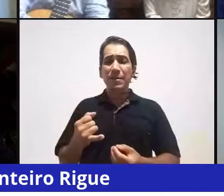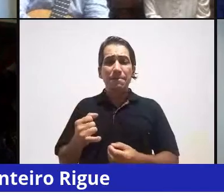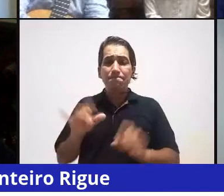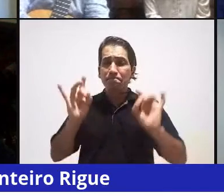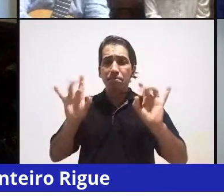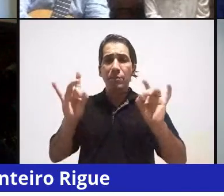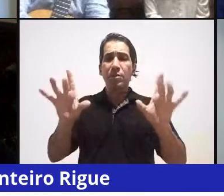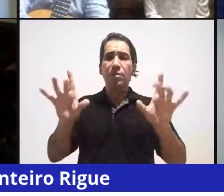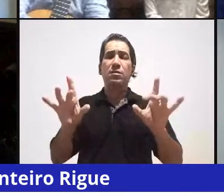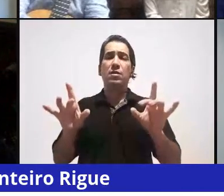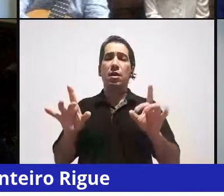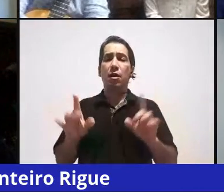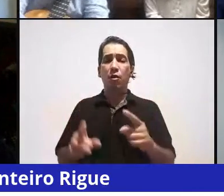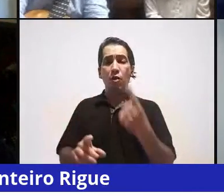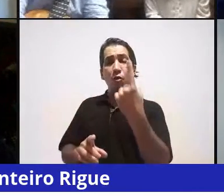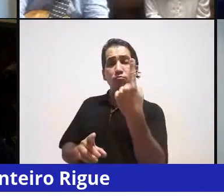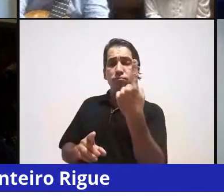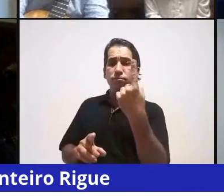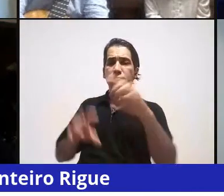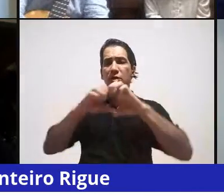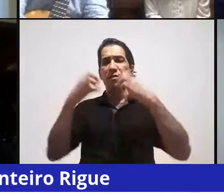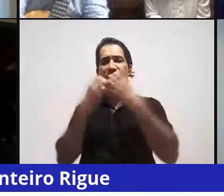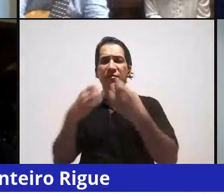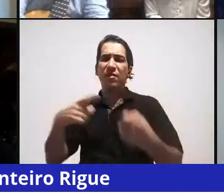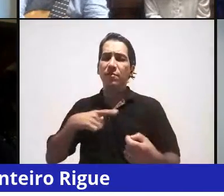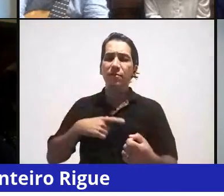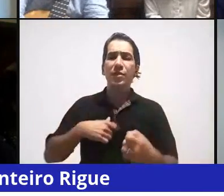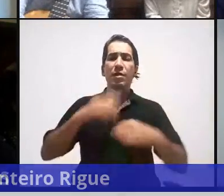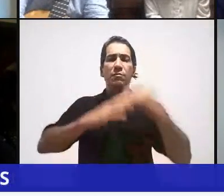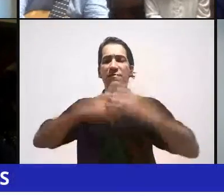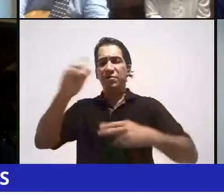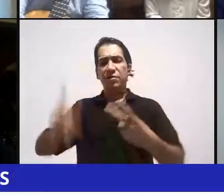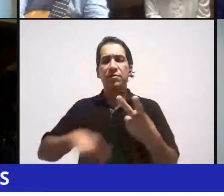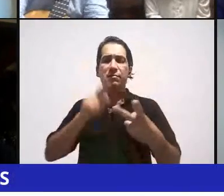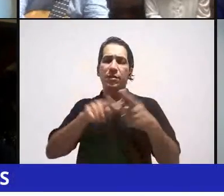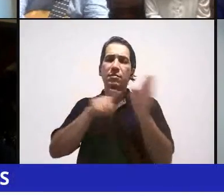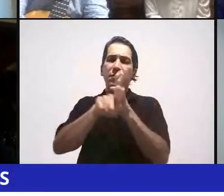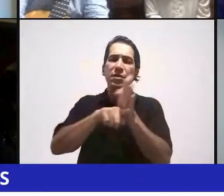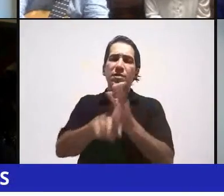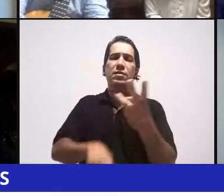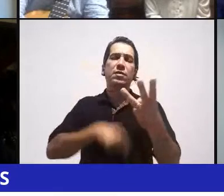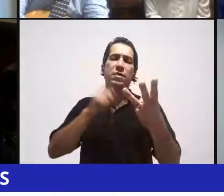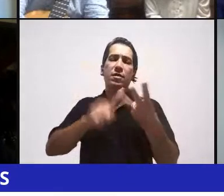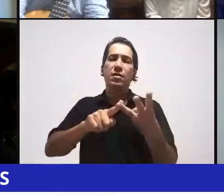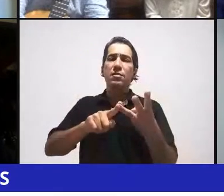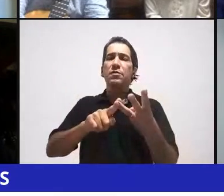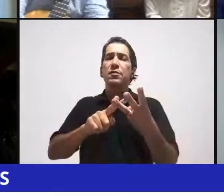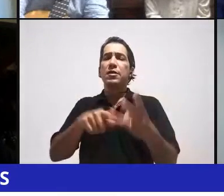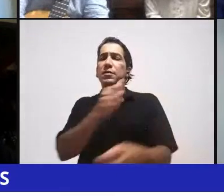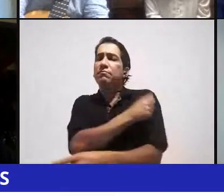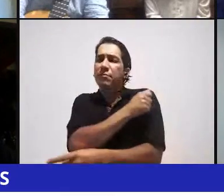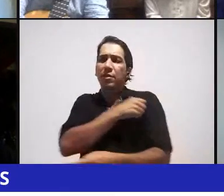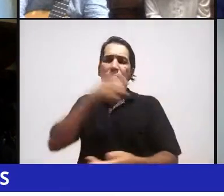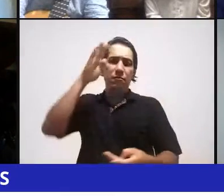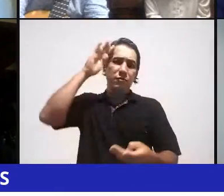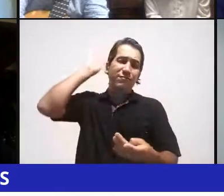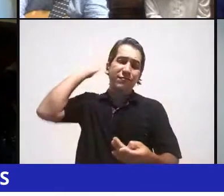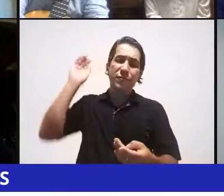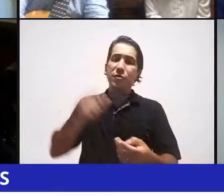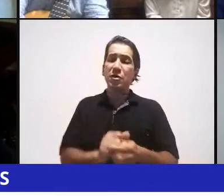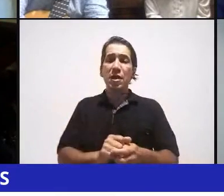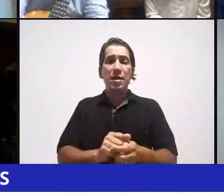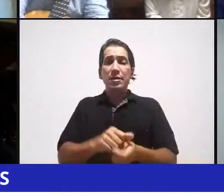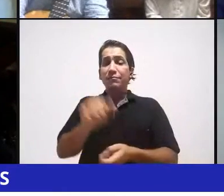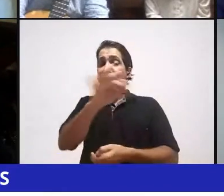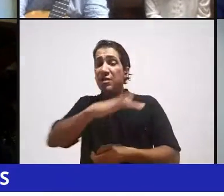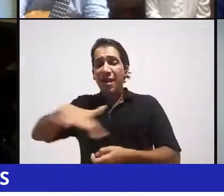evento profissionais, pesquisadores, acadêmicos, de diversas áreas, de diversas instituições,